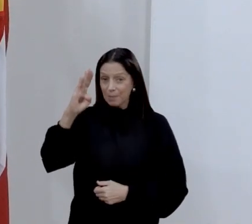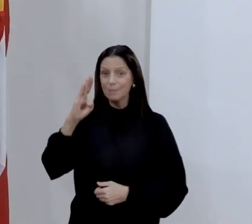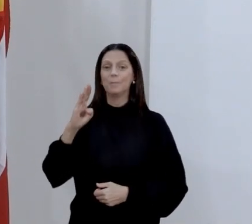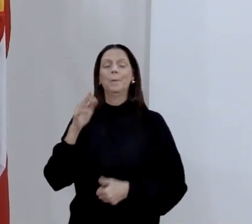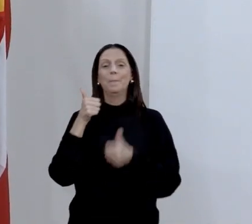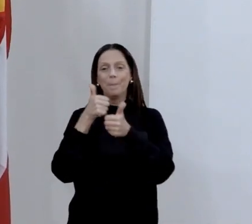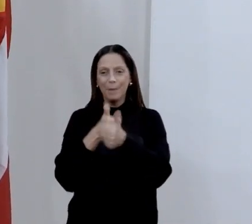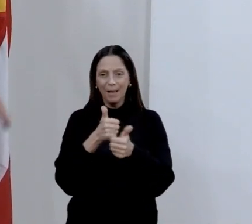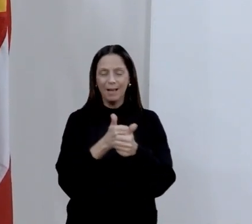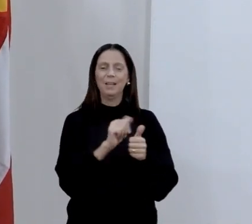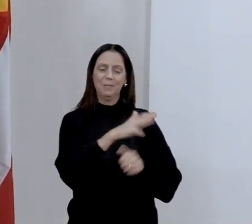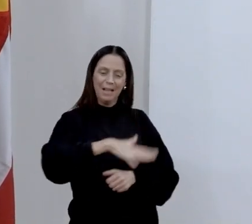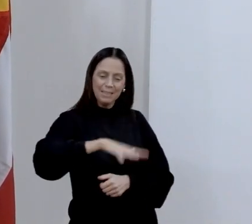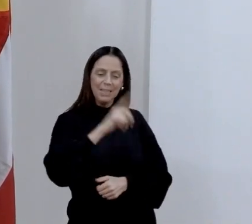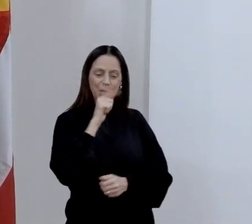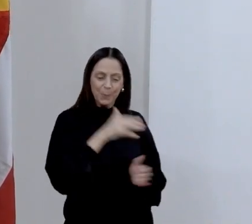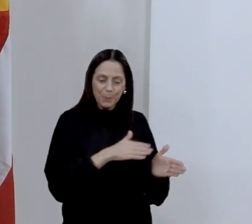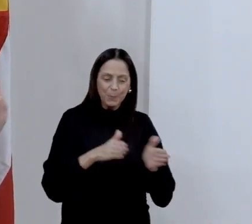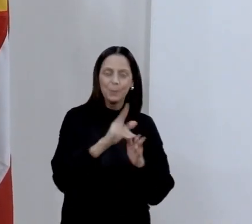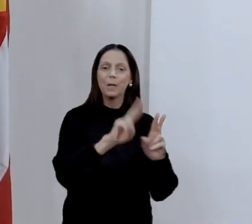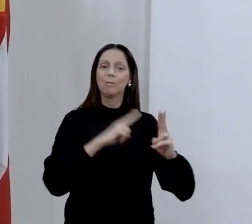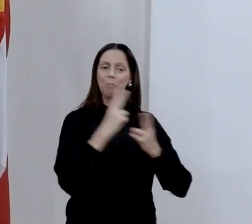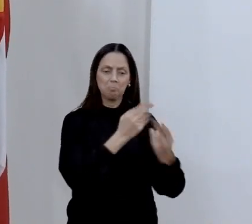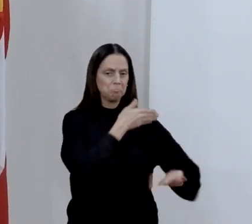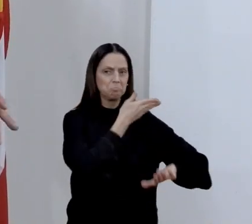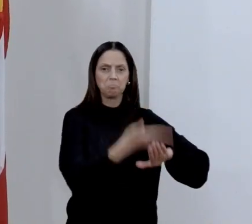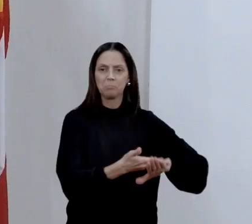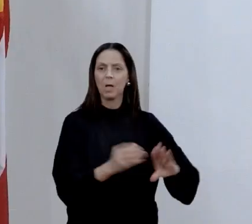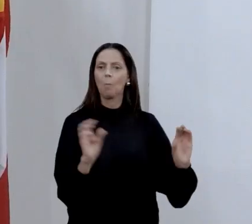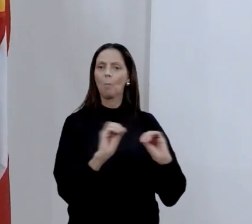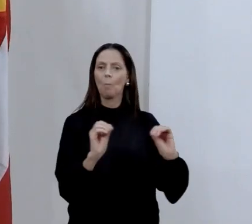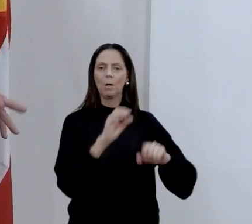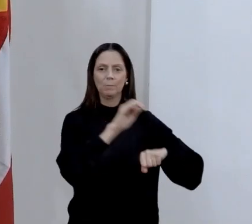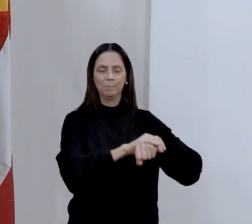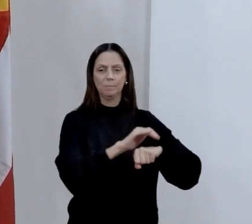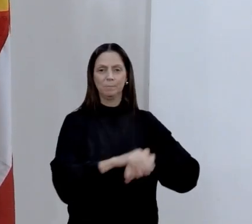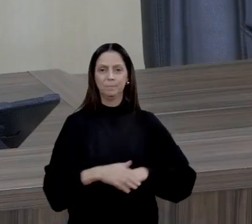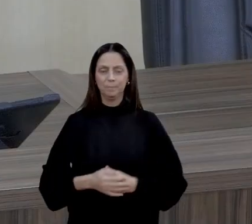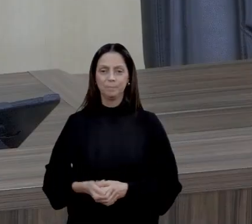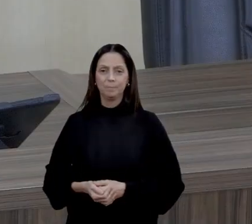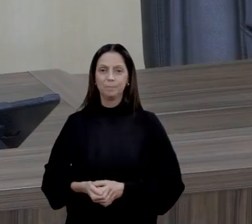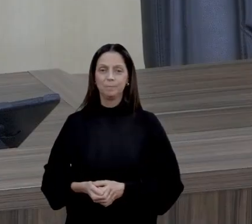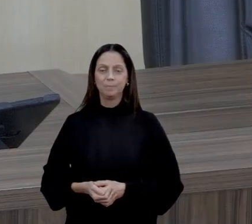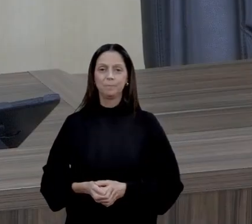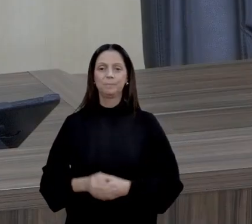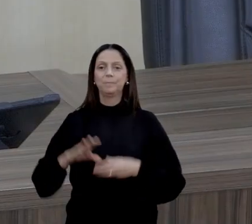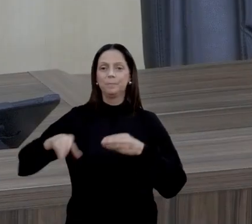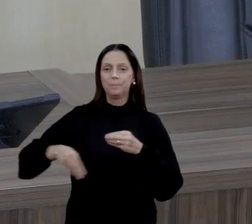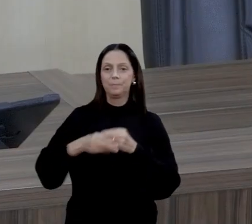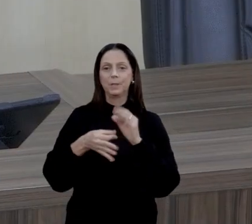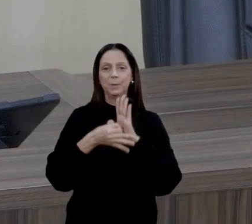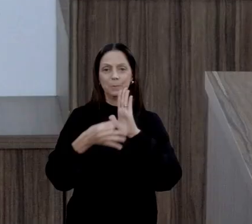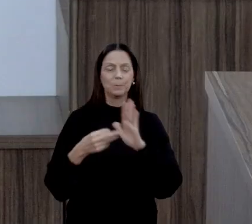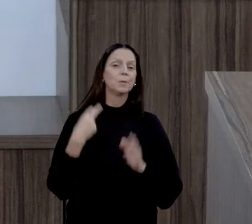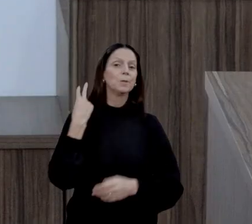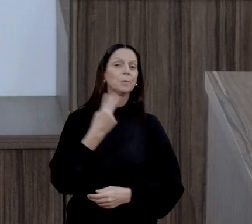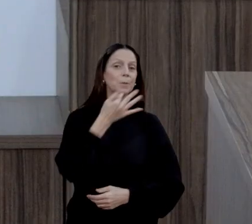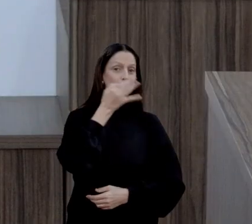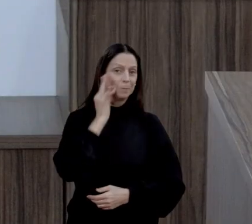Velha, nada foi feito até agora. Concedo a parte ao vereador Flávio Linhares. Em a parte, vereador Flávio